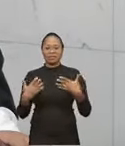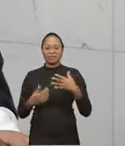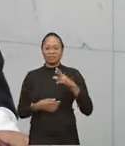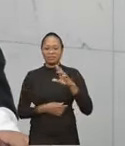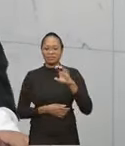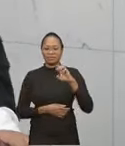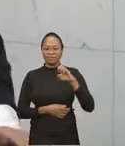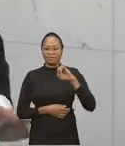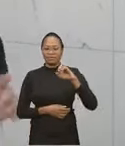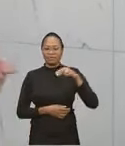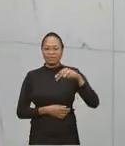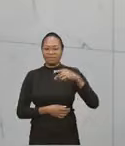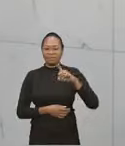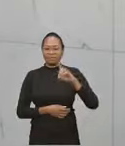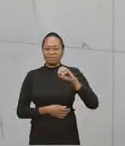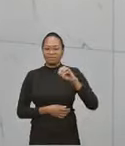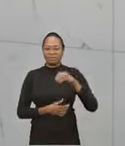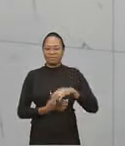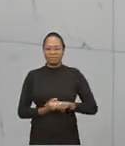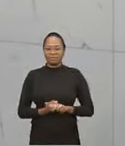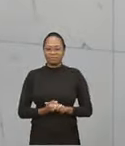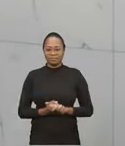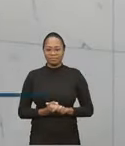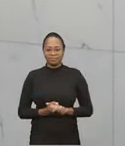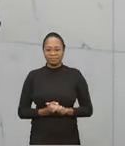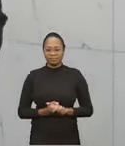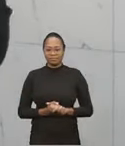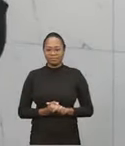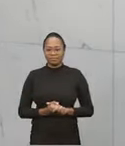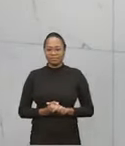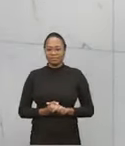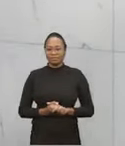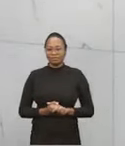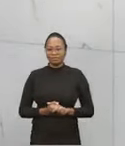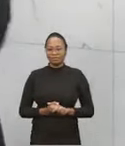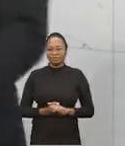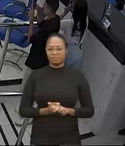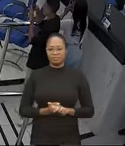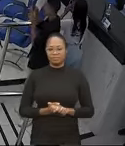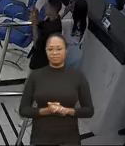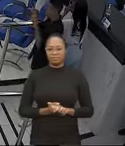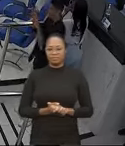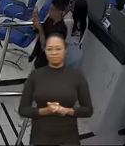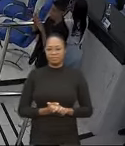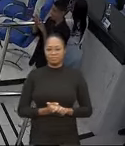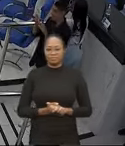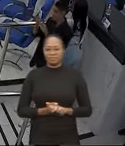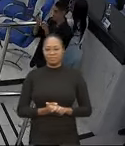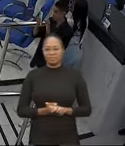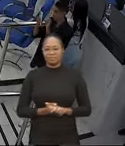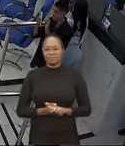Reinaldo Araújo de Jesus, vigilante dessa cidade. Eu quero...